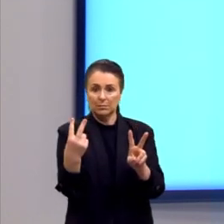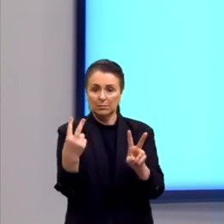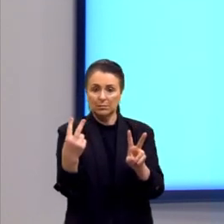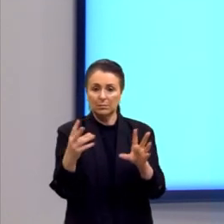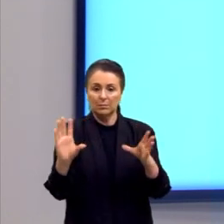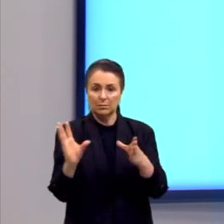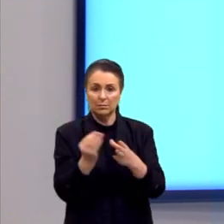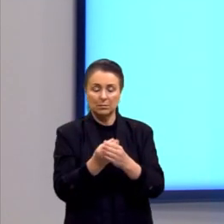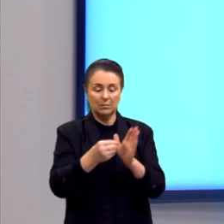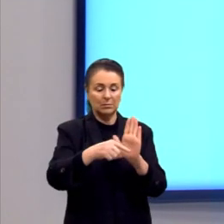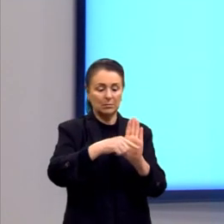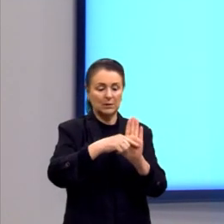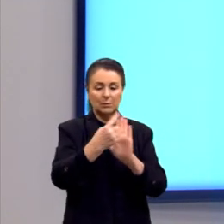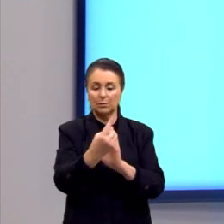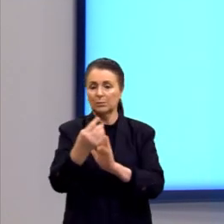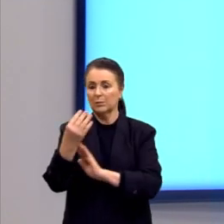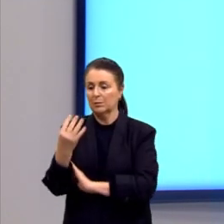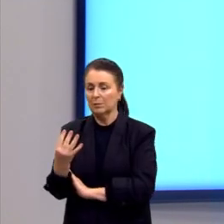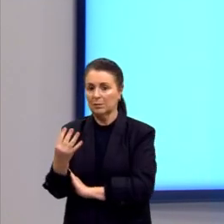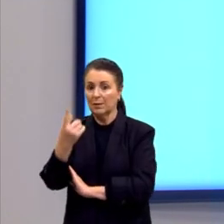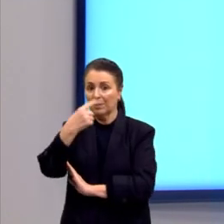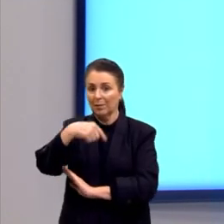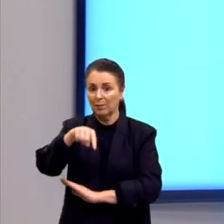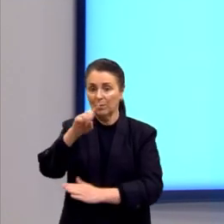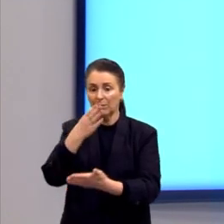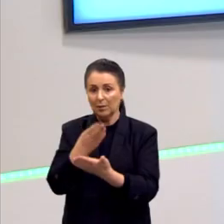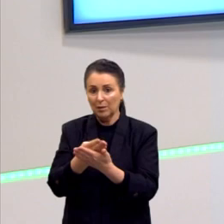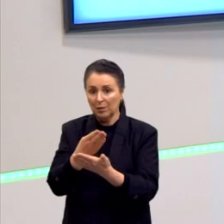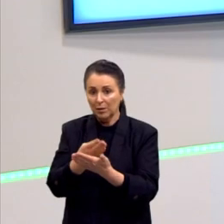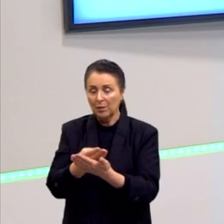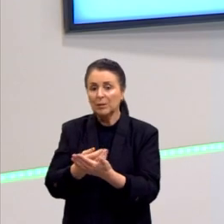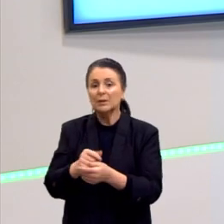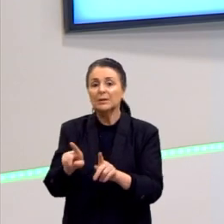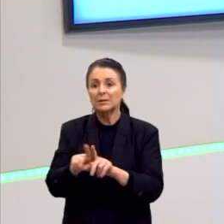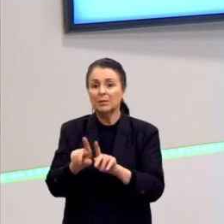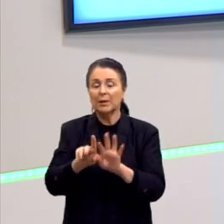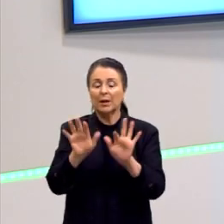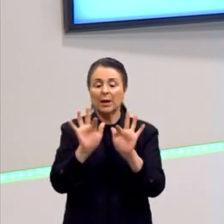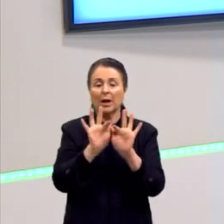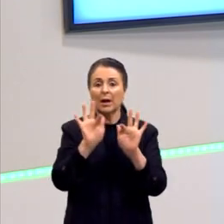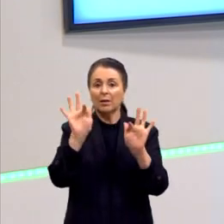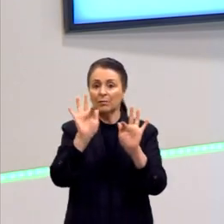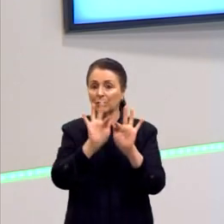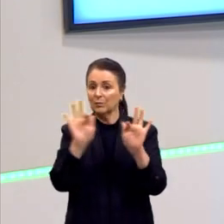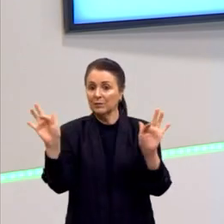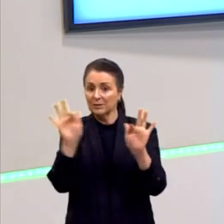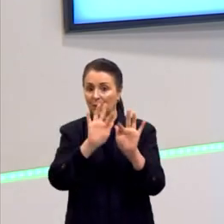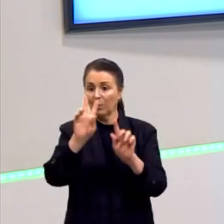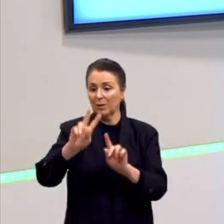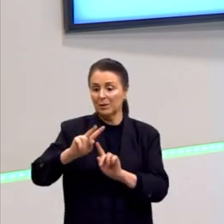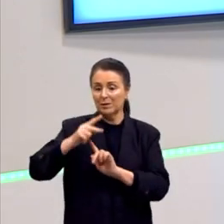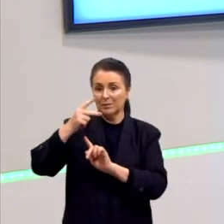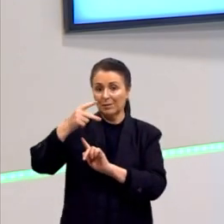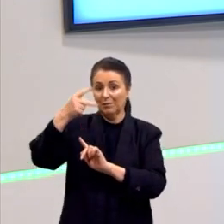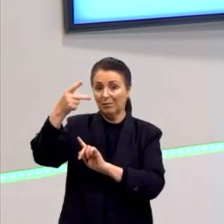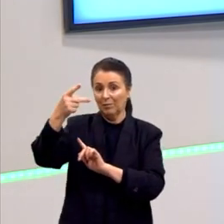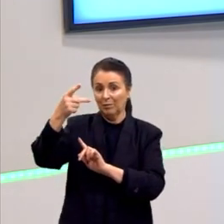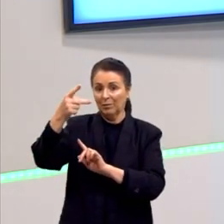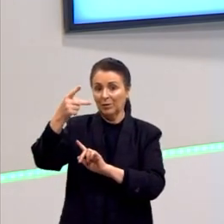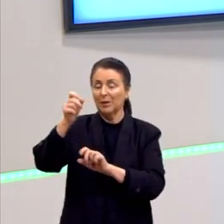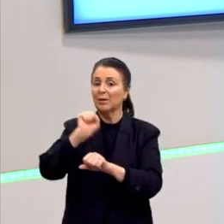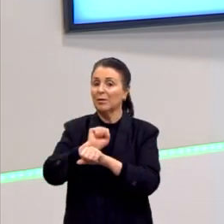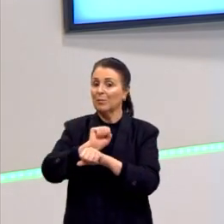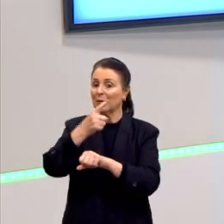solução menos um e quatro na próxima aula então nós vamos estudar a função exponencial então conto com